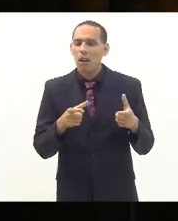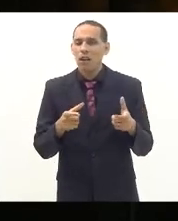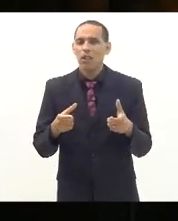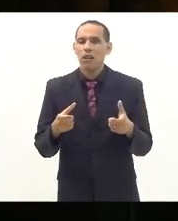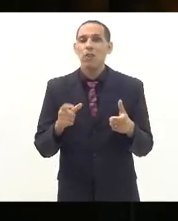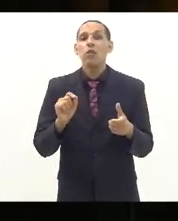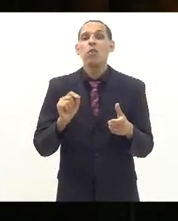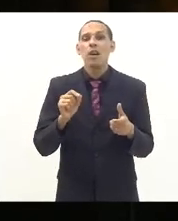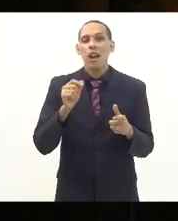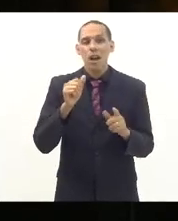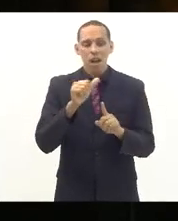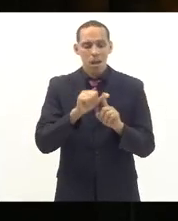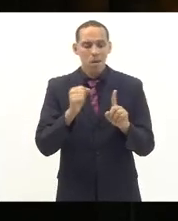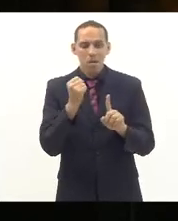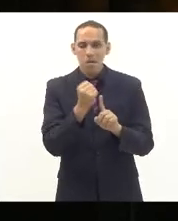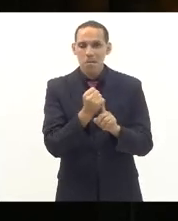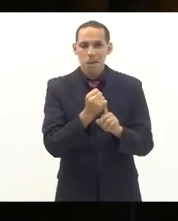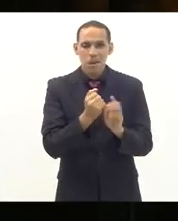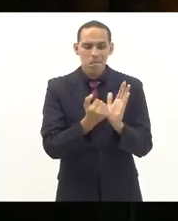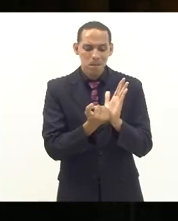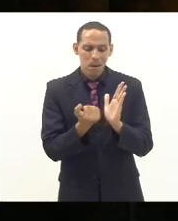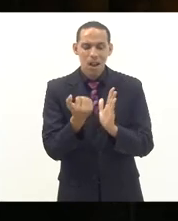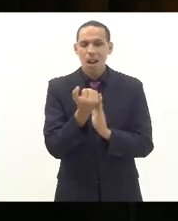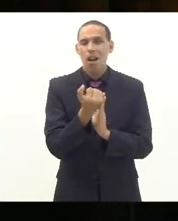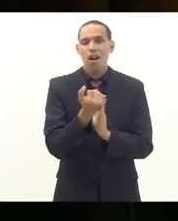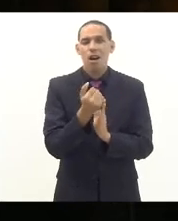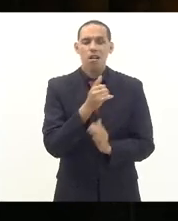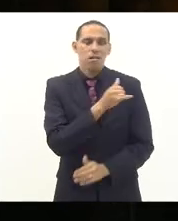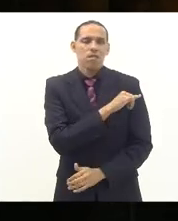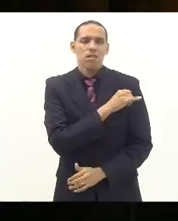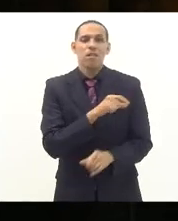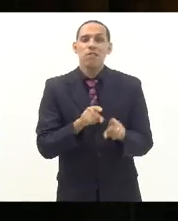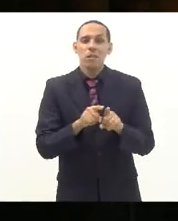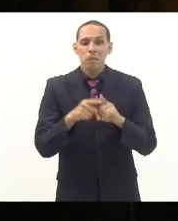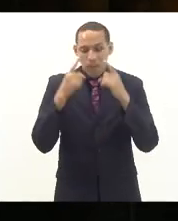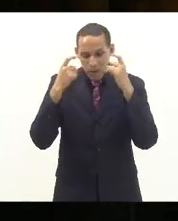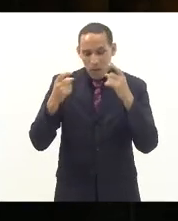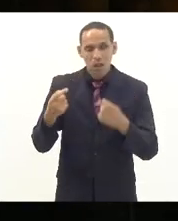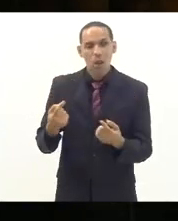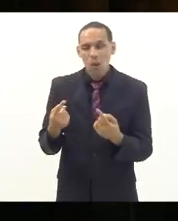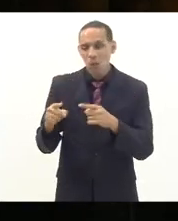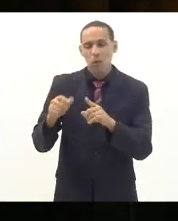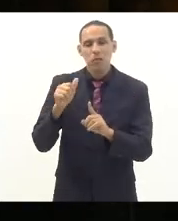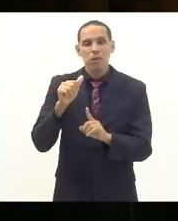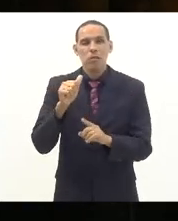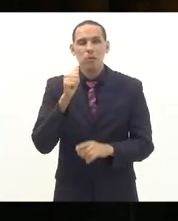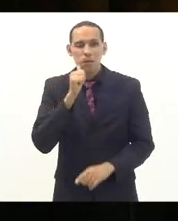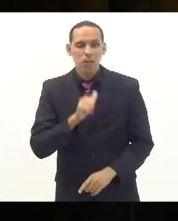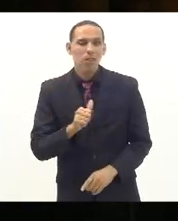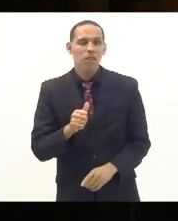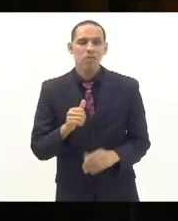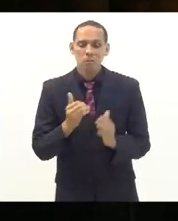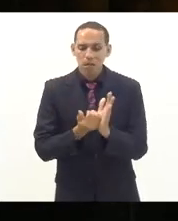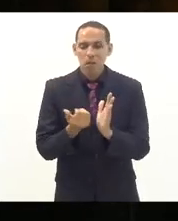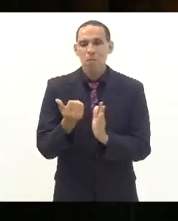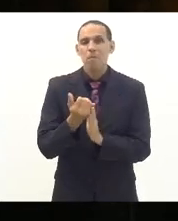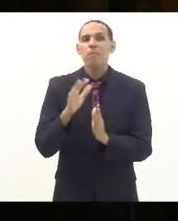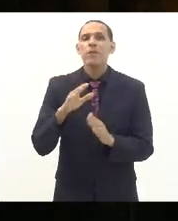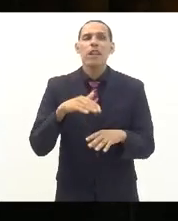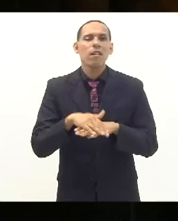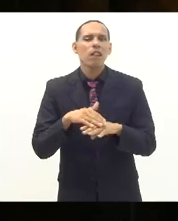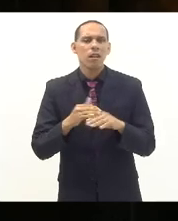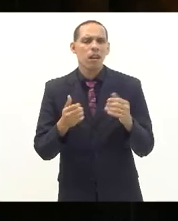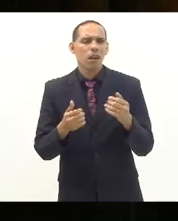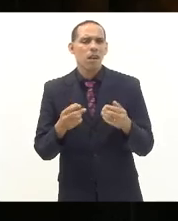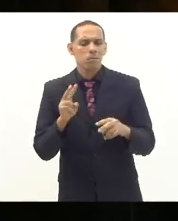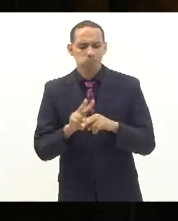número de feminicídio aumentando no estado do Rio de Janeiro EA violência contra a mulher aumentando e essa mulher não encontra uma rede de